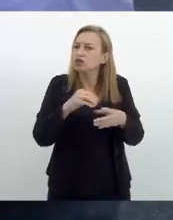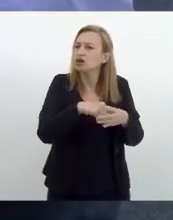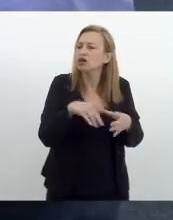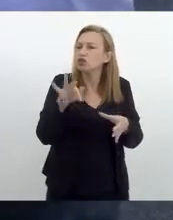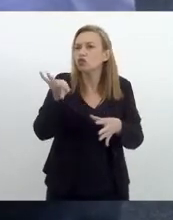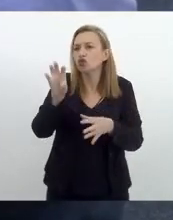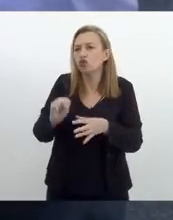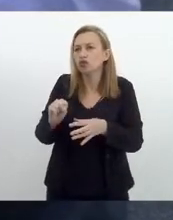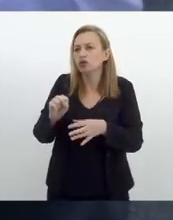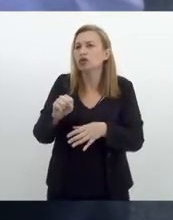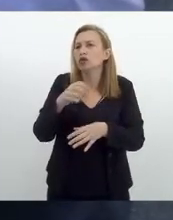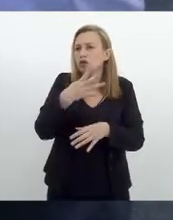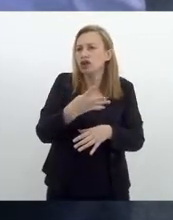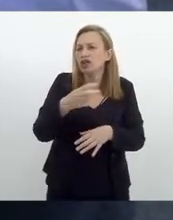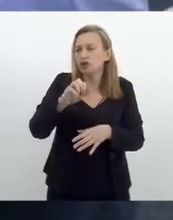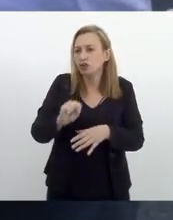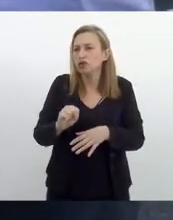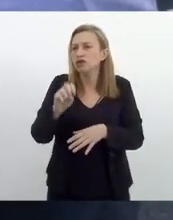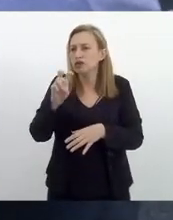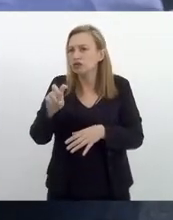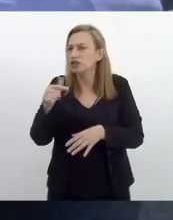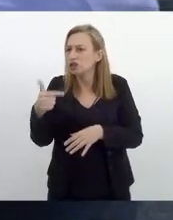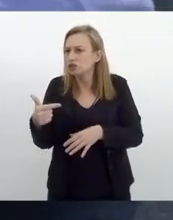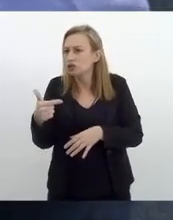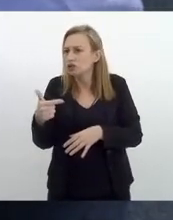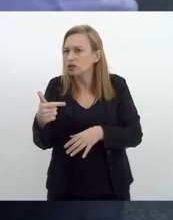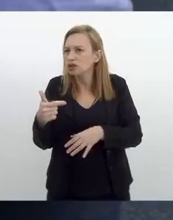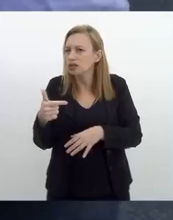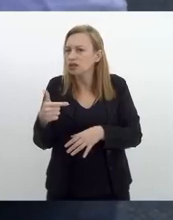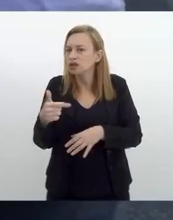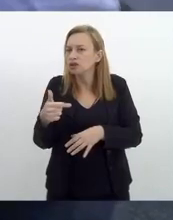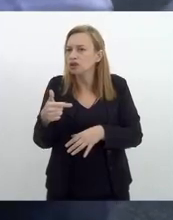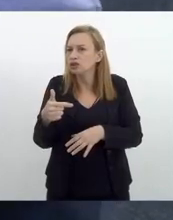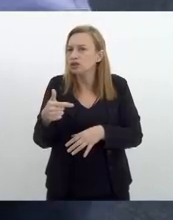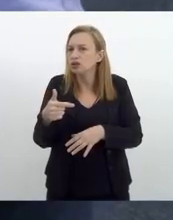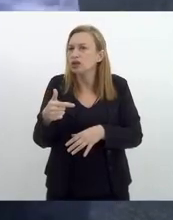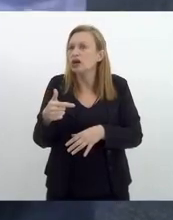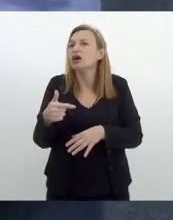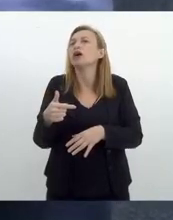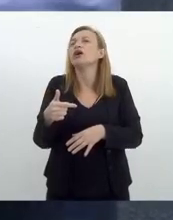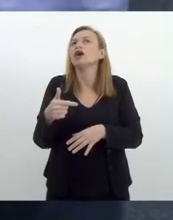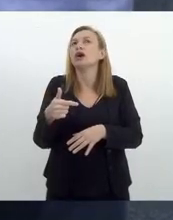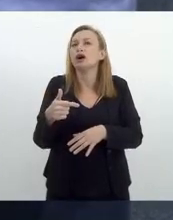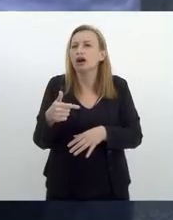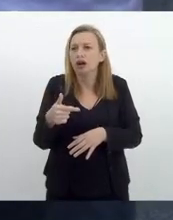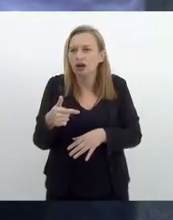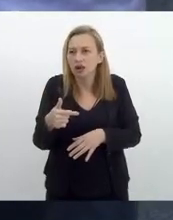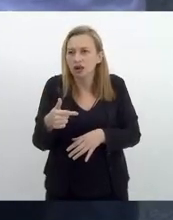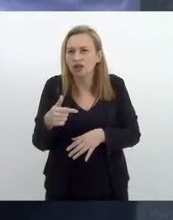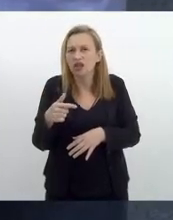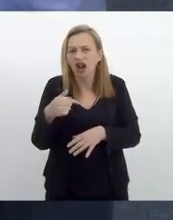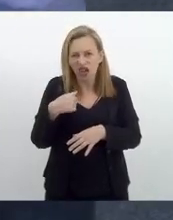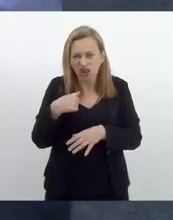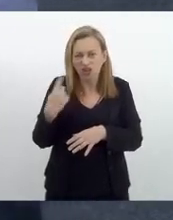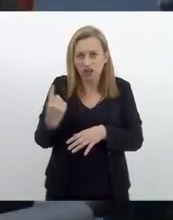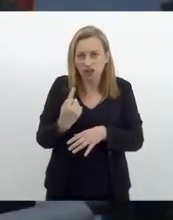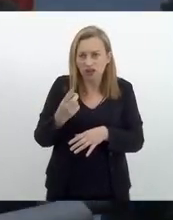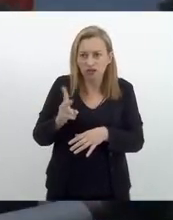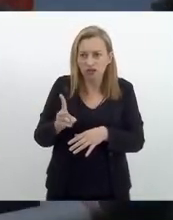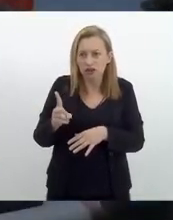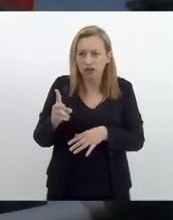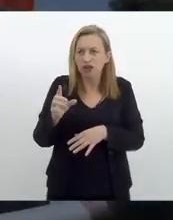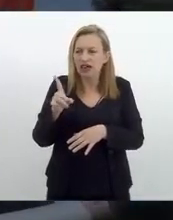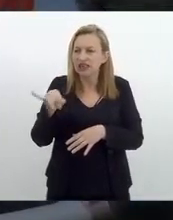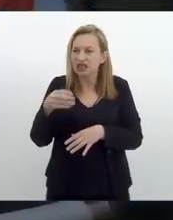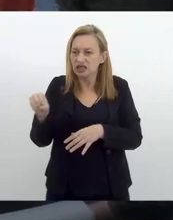fundos... 48,52. Ah, é o 48,52. Ah, ainda estamos na adesão? O que fala da correção do